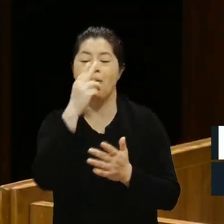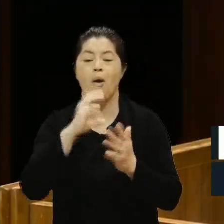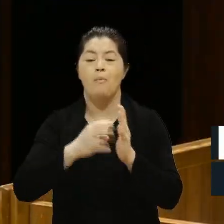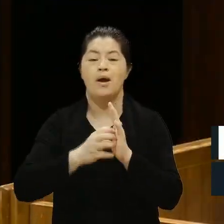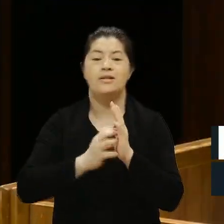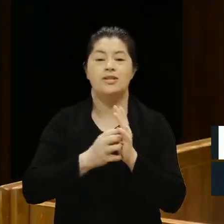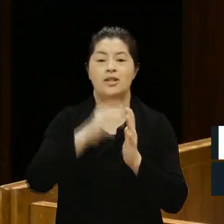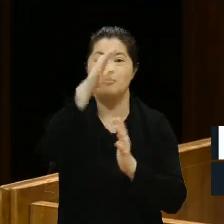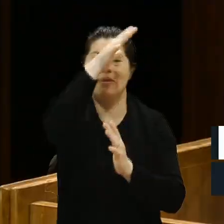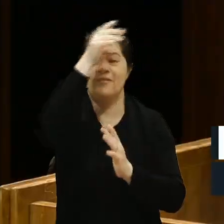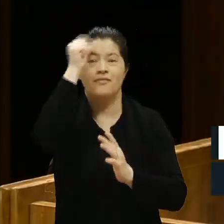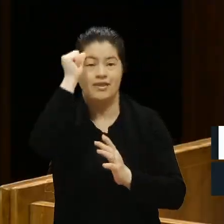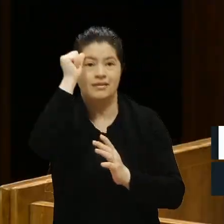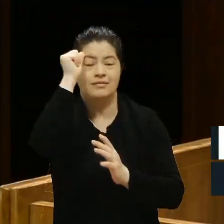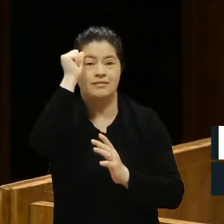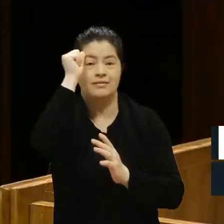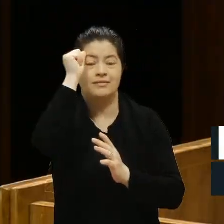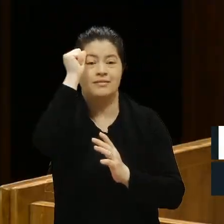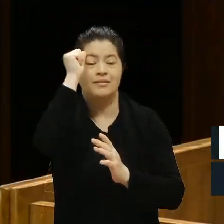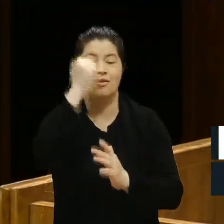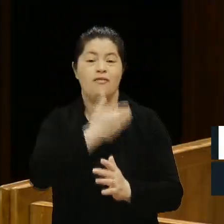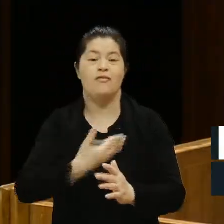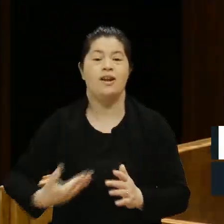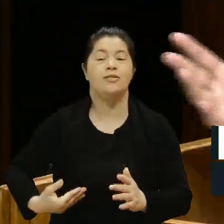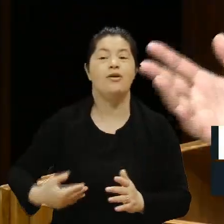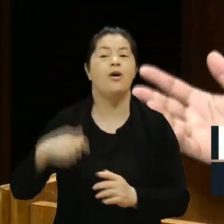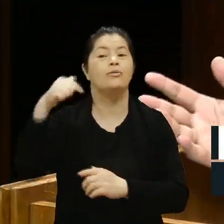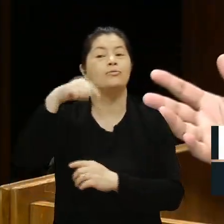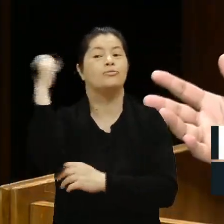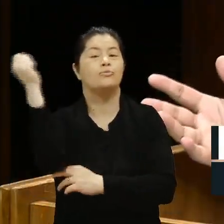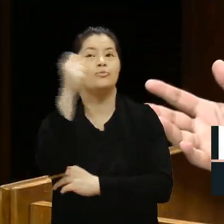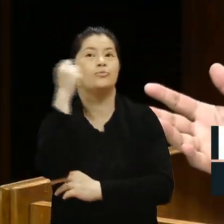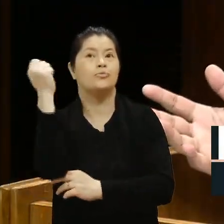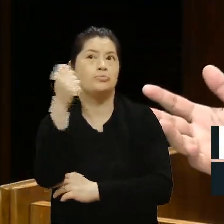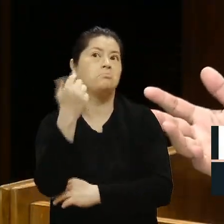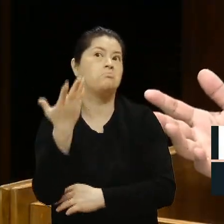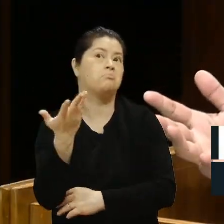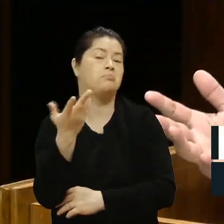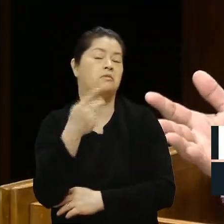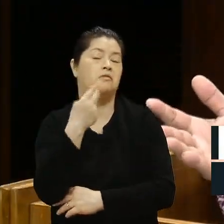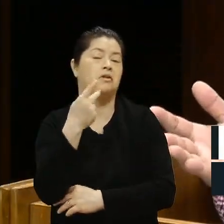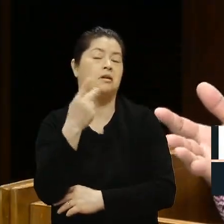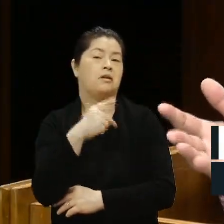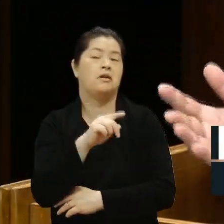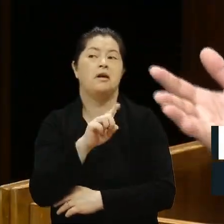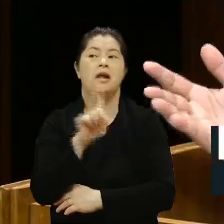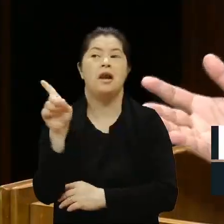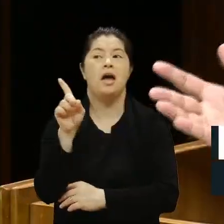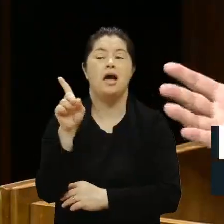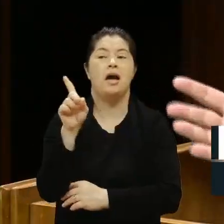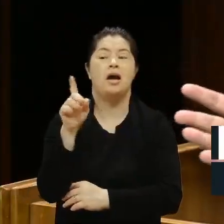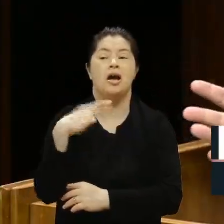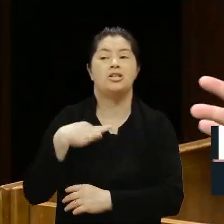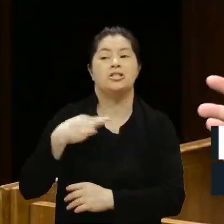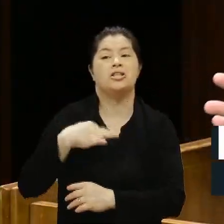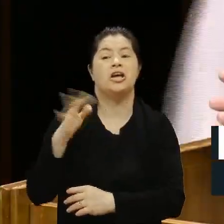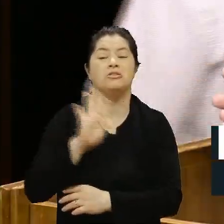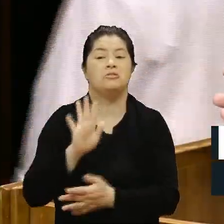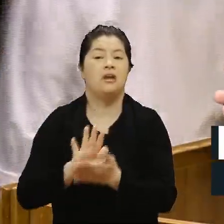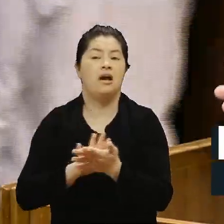prefeito, o governador do estado do Rio Grande do Sul, e aqui eu posso falar, porque o governador não é candidato a nada, nem o